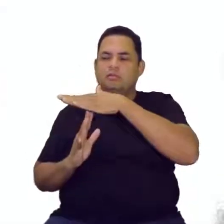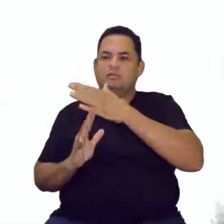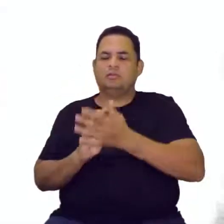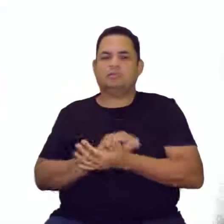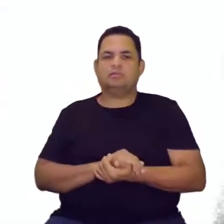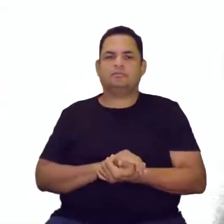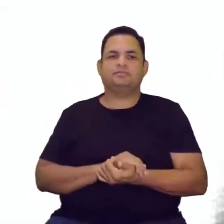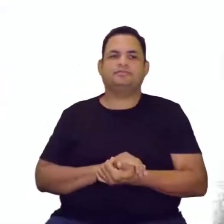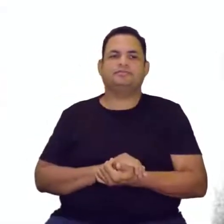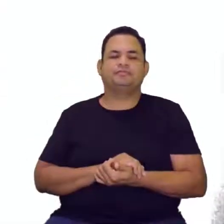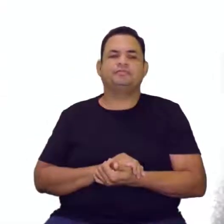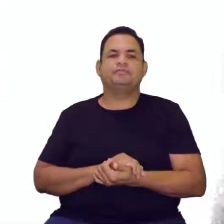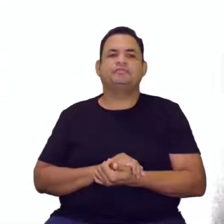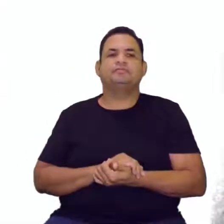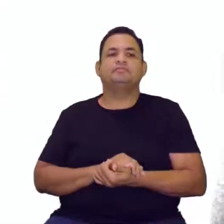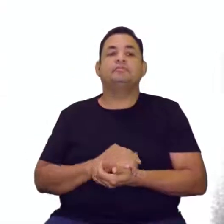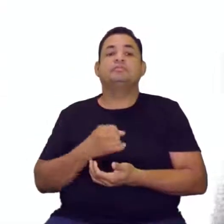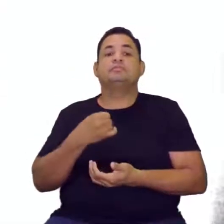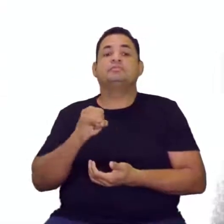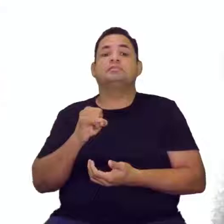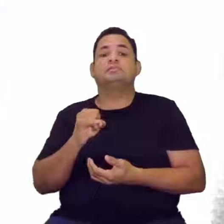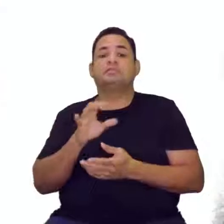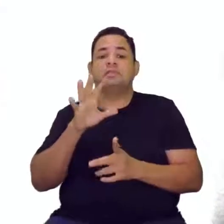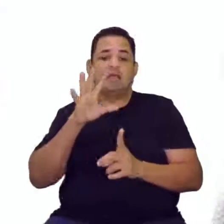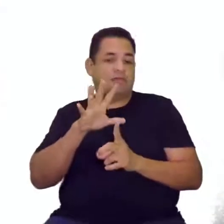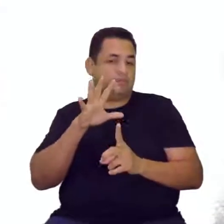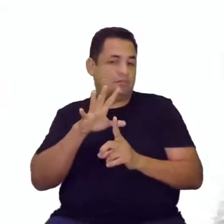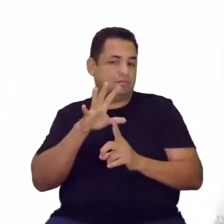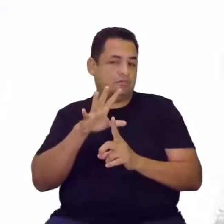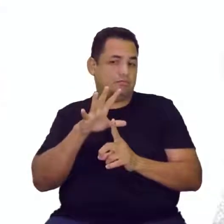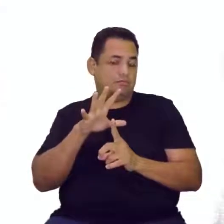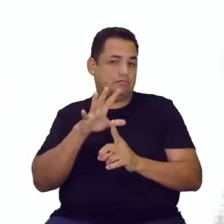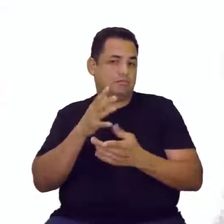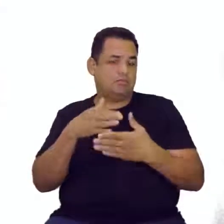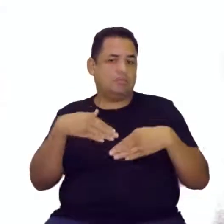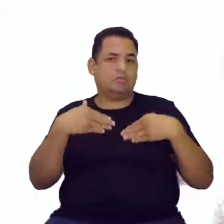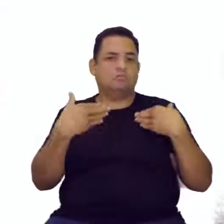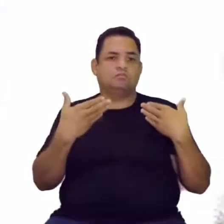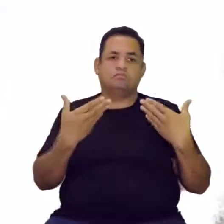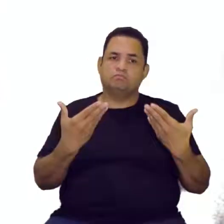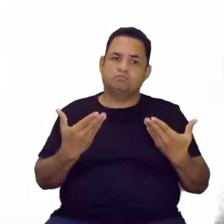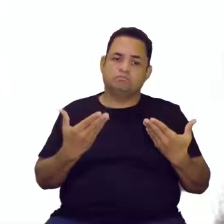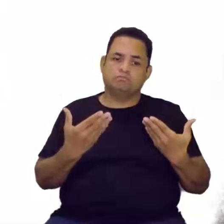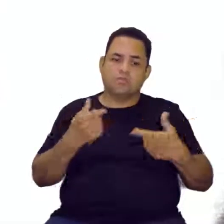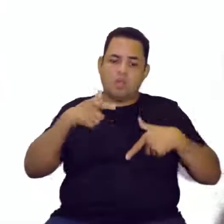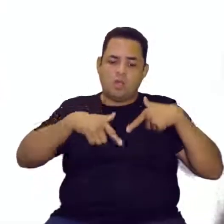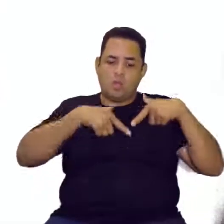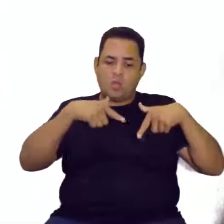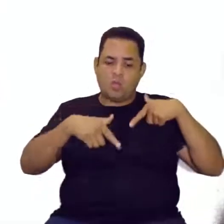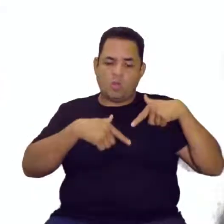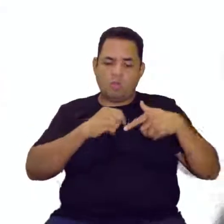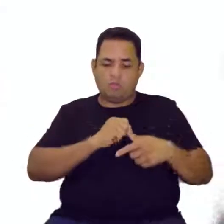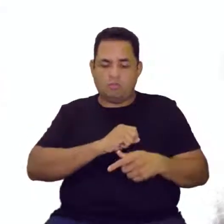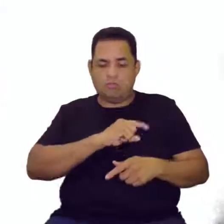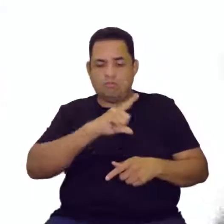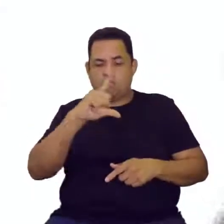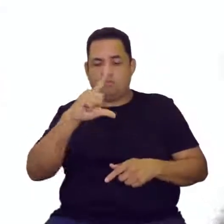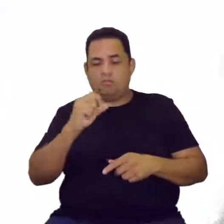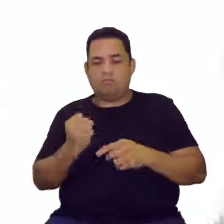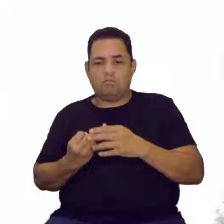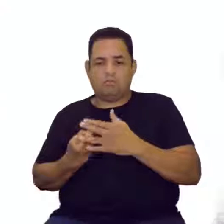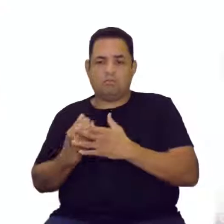estufa. Se ela está interferindo, quanto maior a atividade, maior a